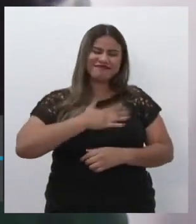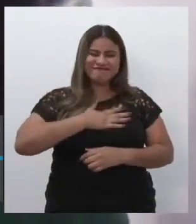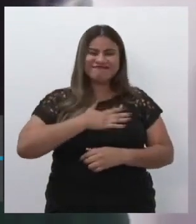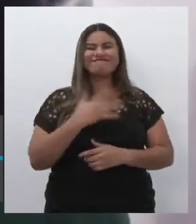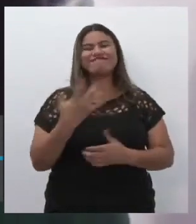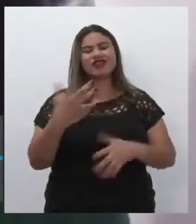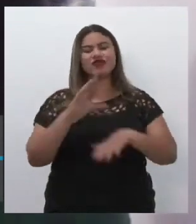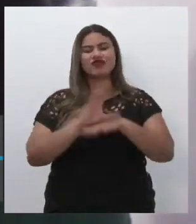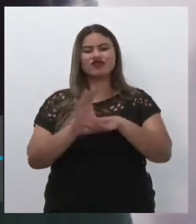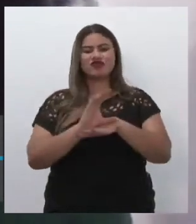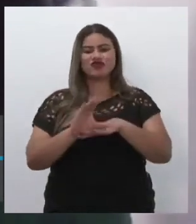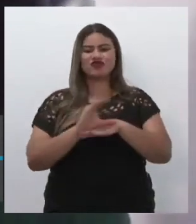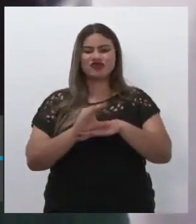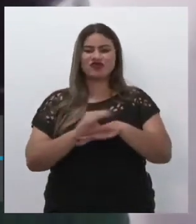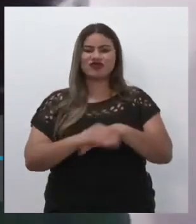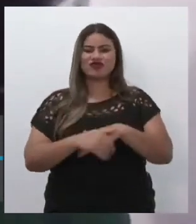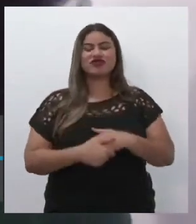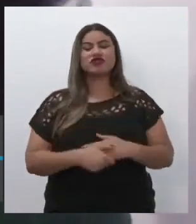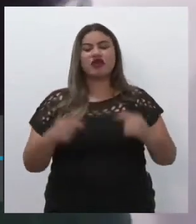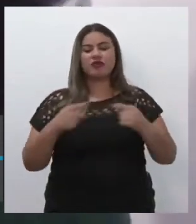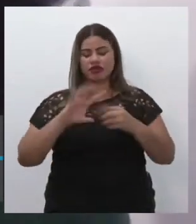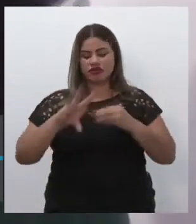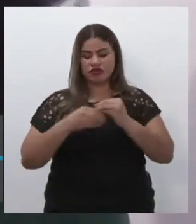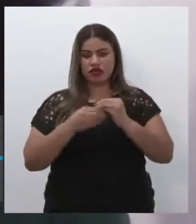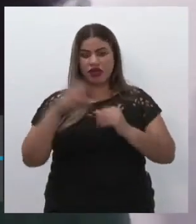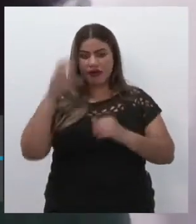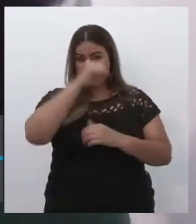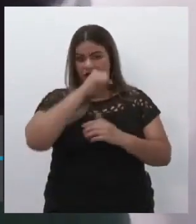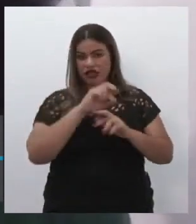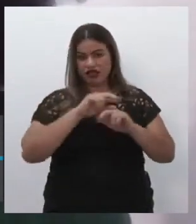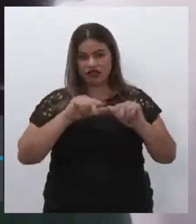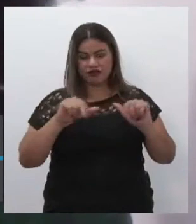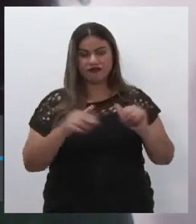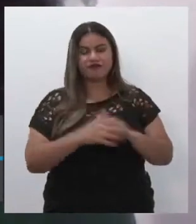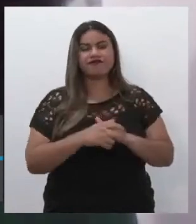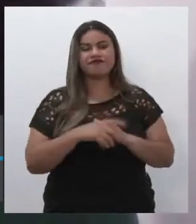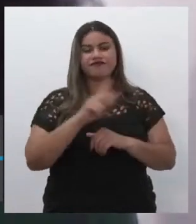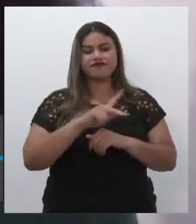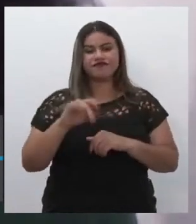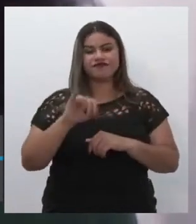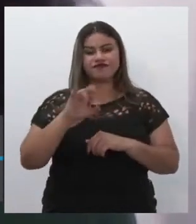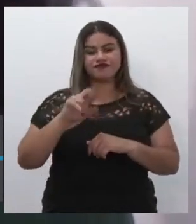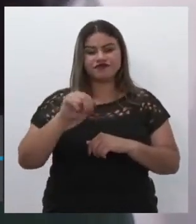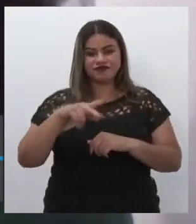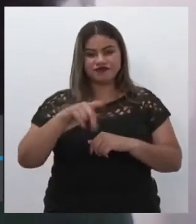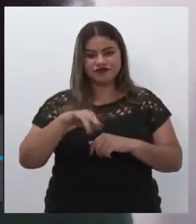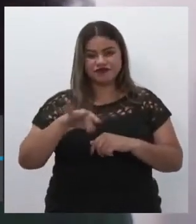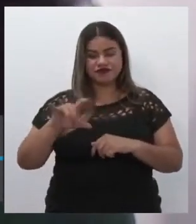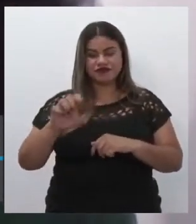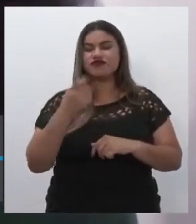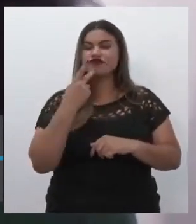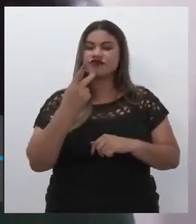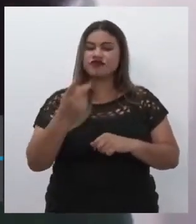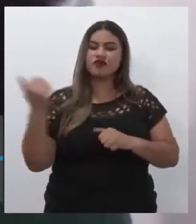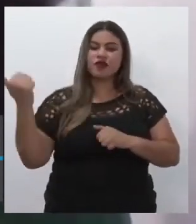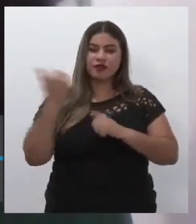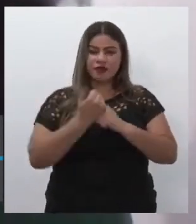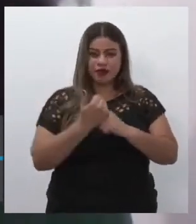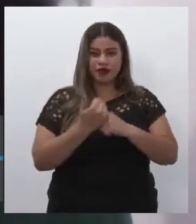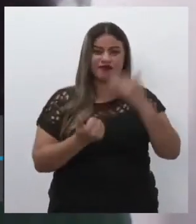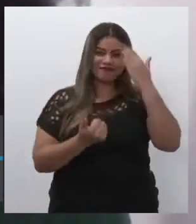professora. Sempre contribuindo com o aprendizado. A professora Ivaneide, vocês dão um apoio. Obrigada.